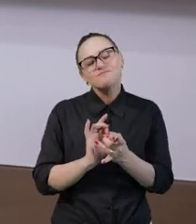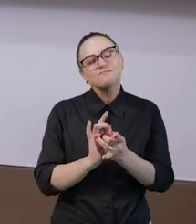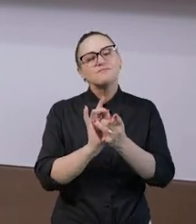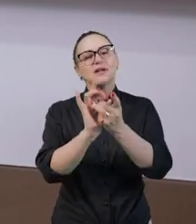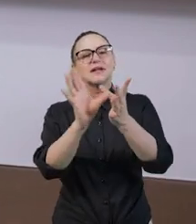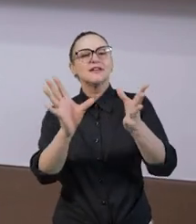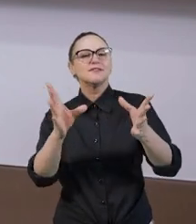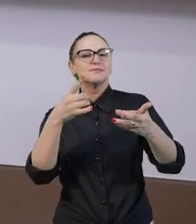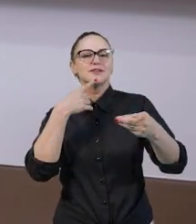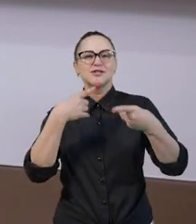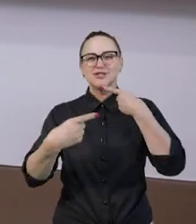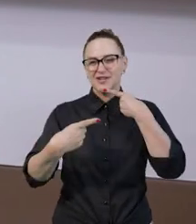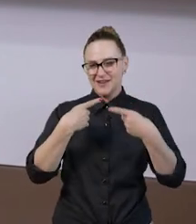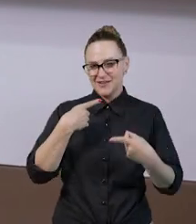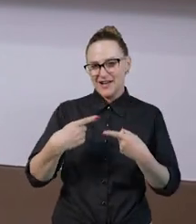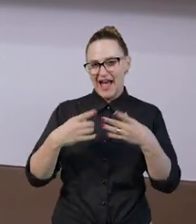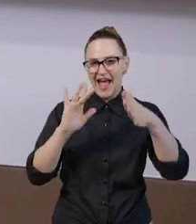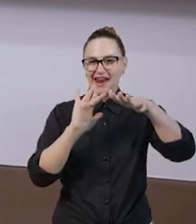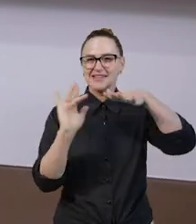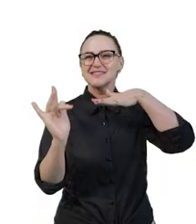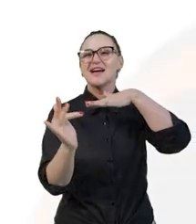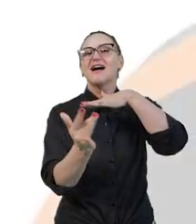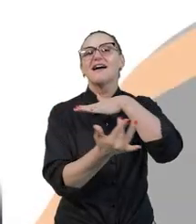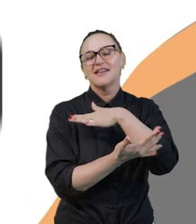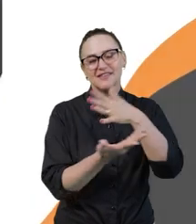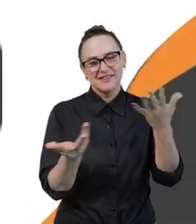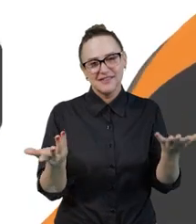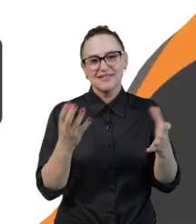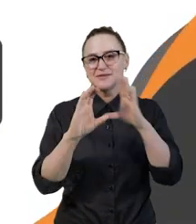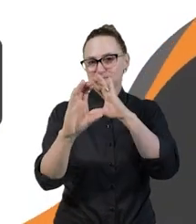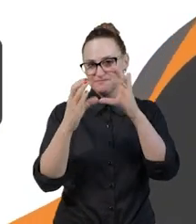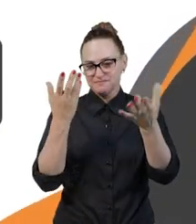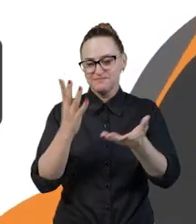dialogarmos Pelas nossas redes de comunicação